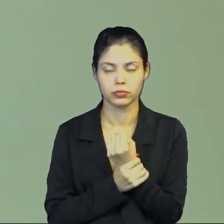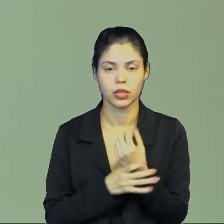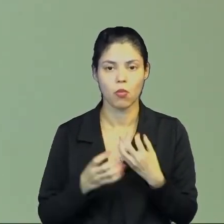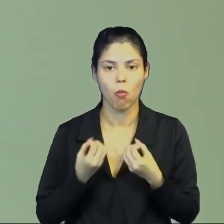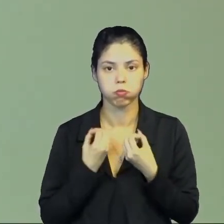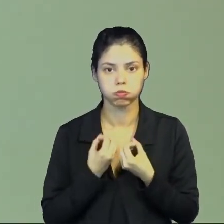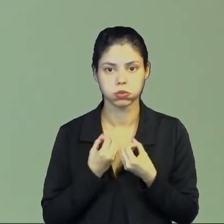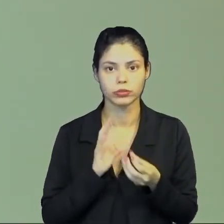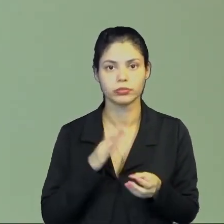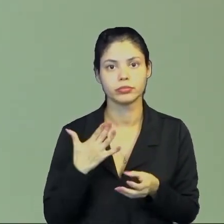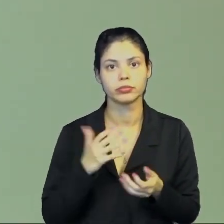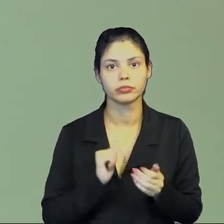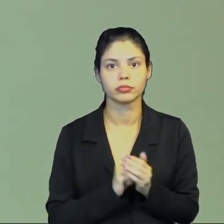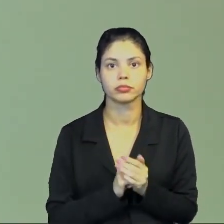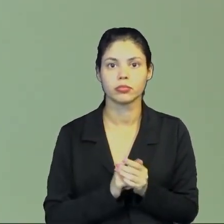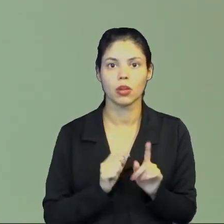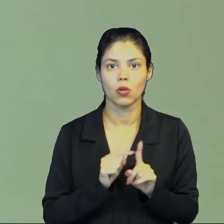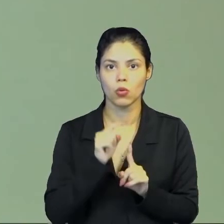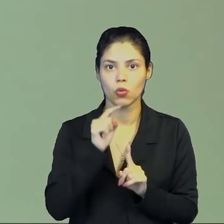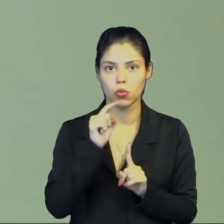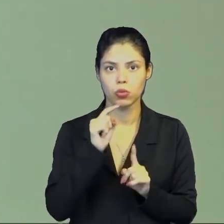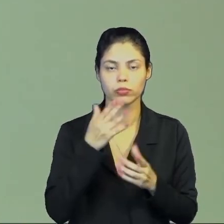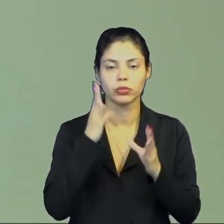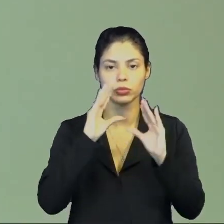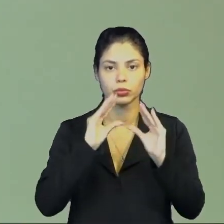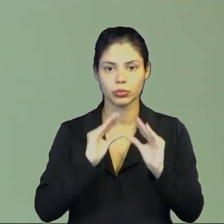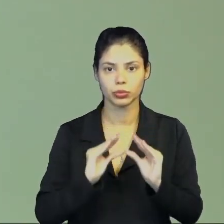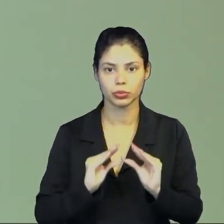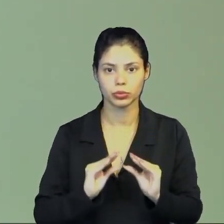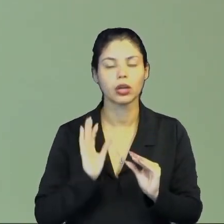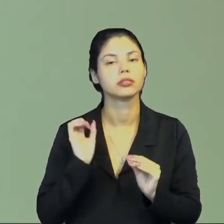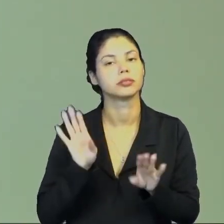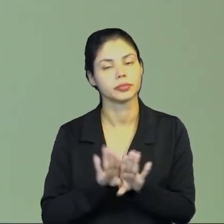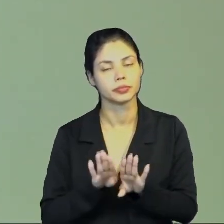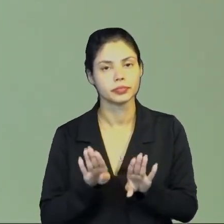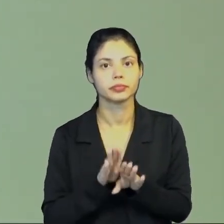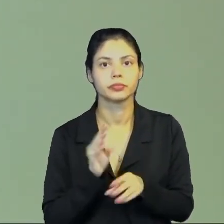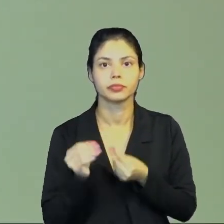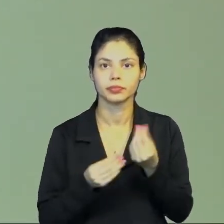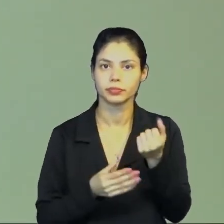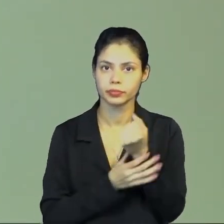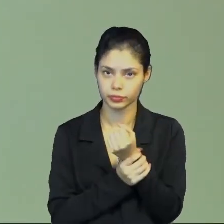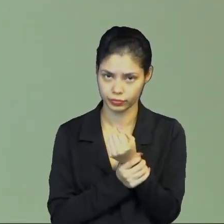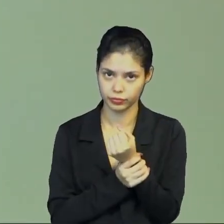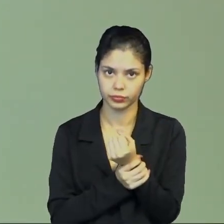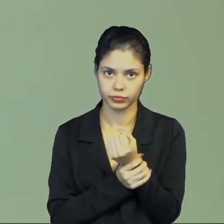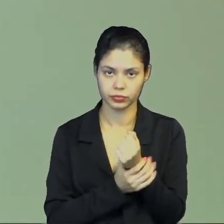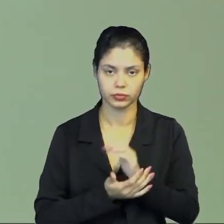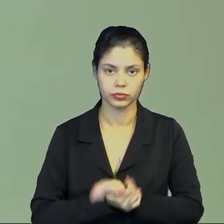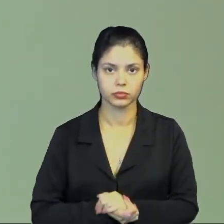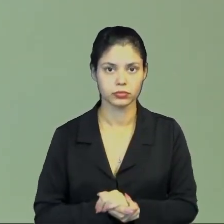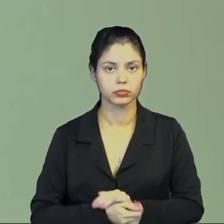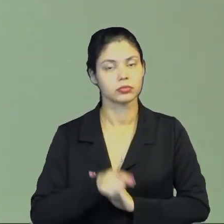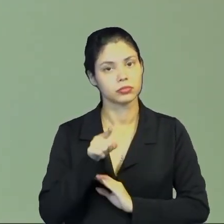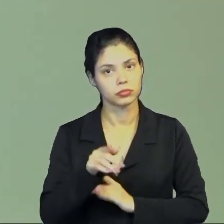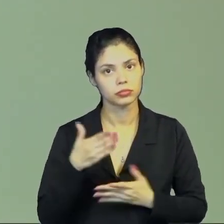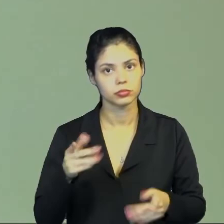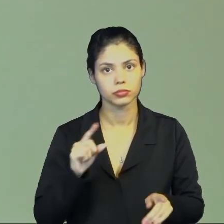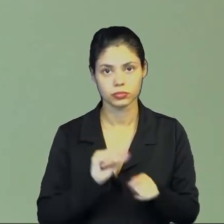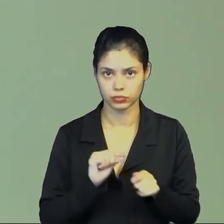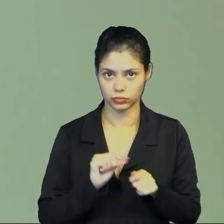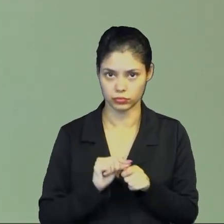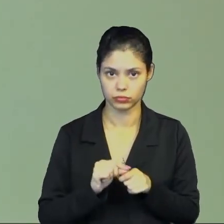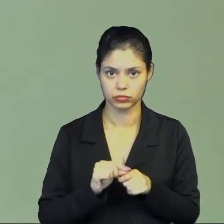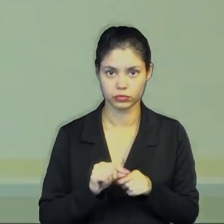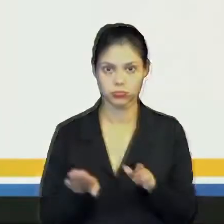testículos. Quando a temperatura está mais quente, ele baixa, que também é uma forma de proteger os testículos. Isso aí se faz